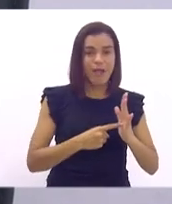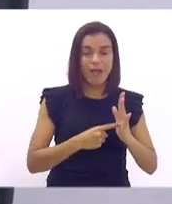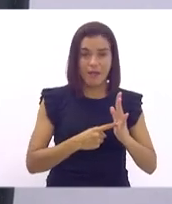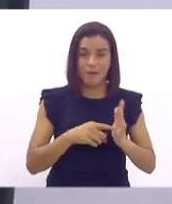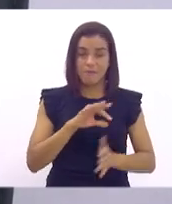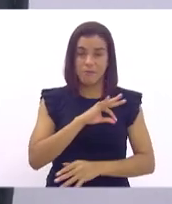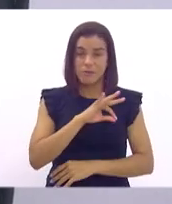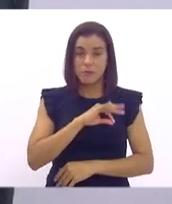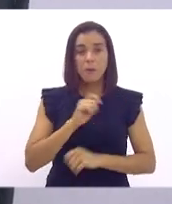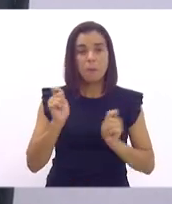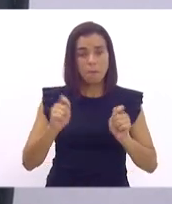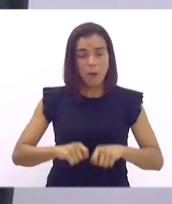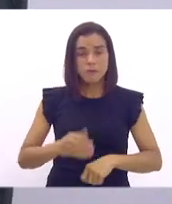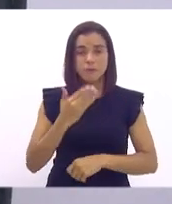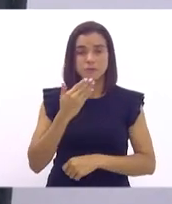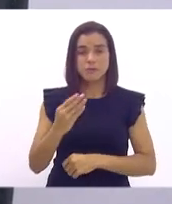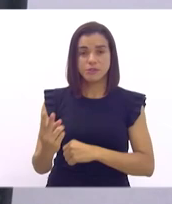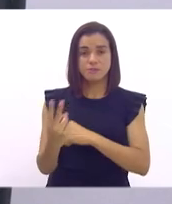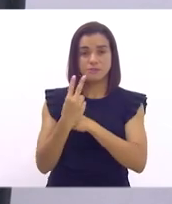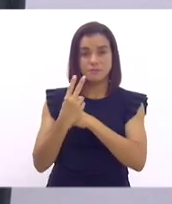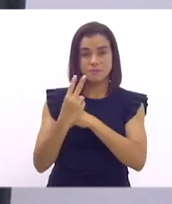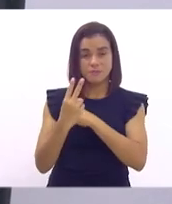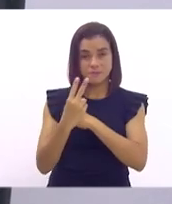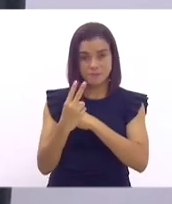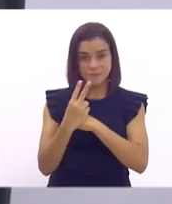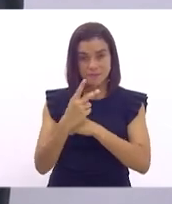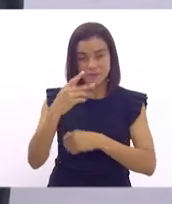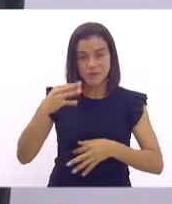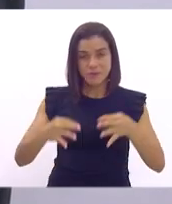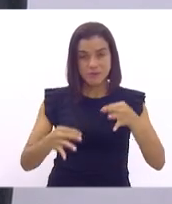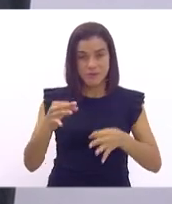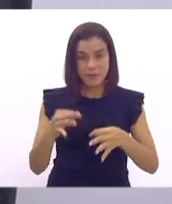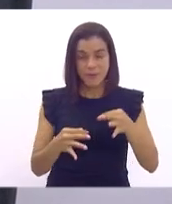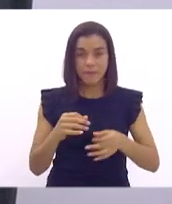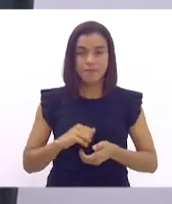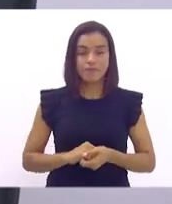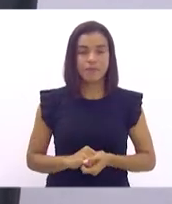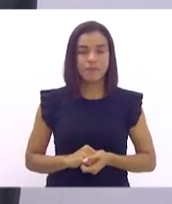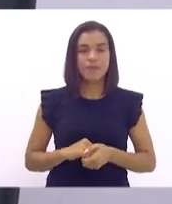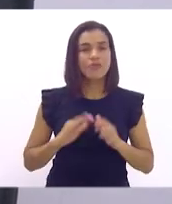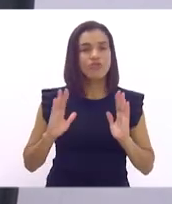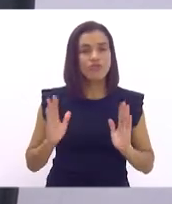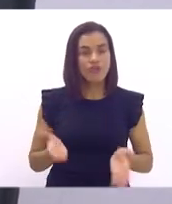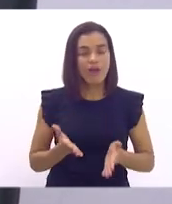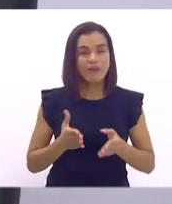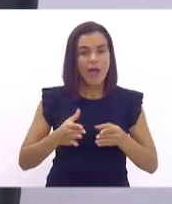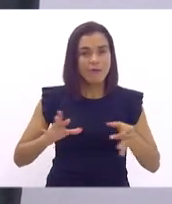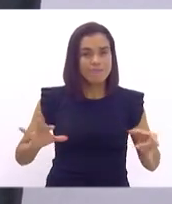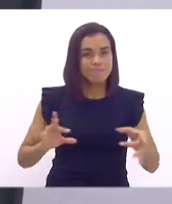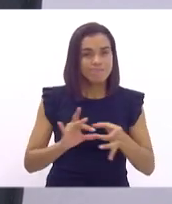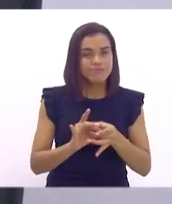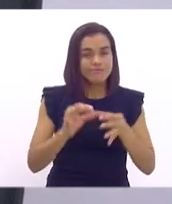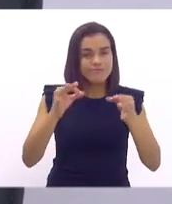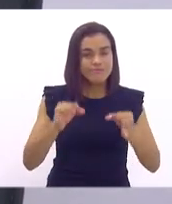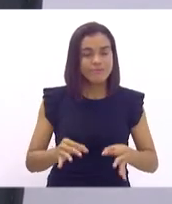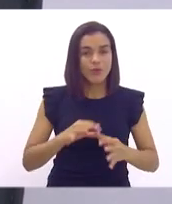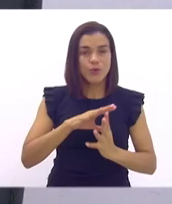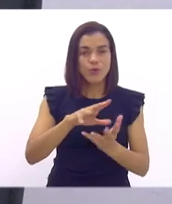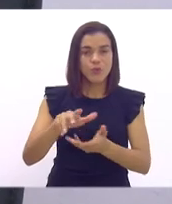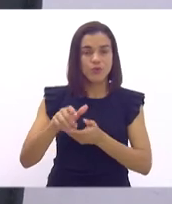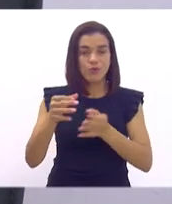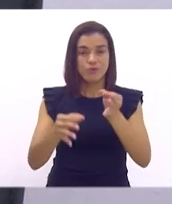uma medida protetiva. Esse entendimento está tão consolidado no mundo jurídico que o